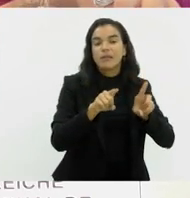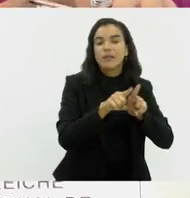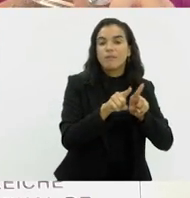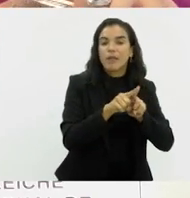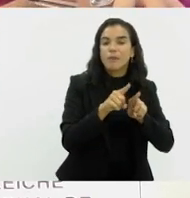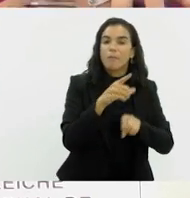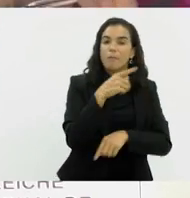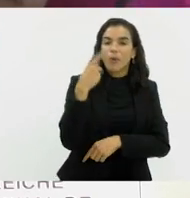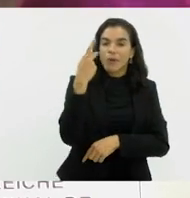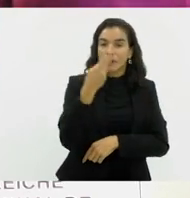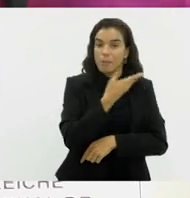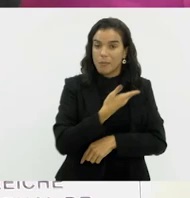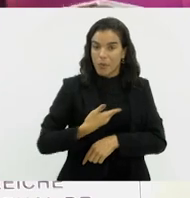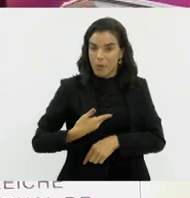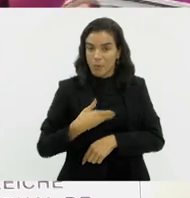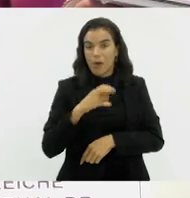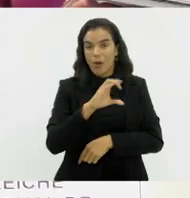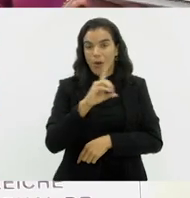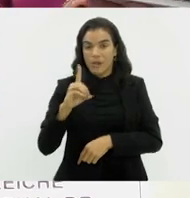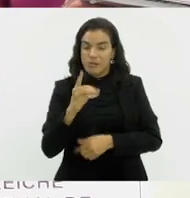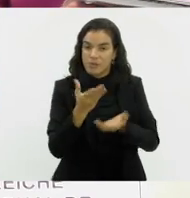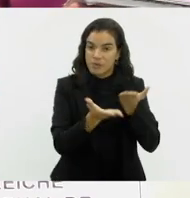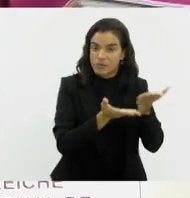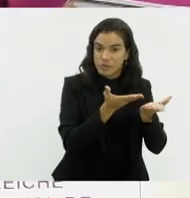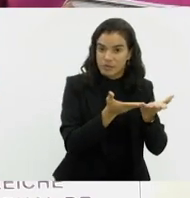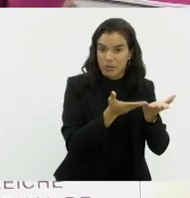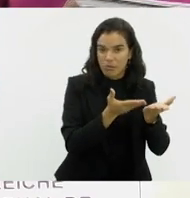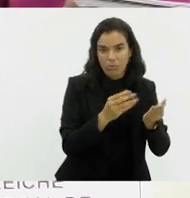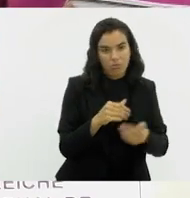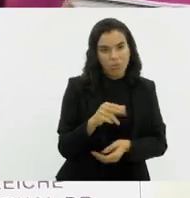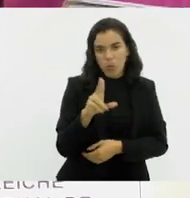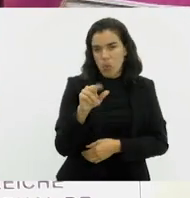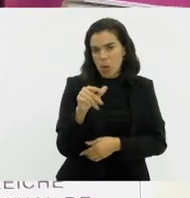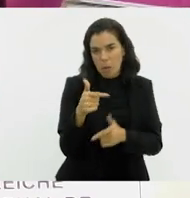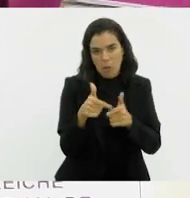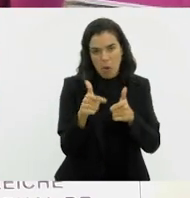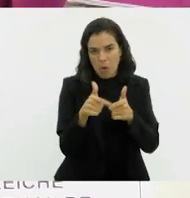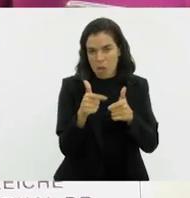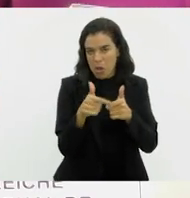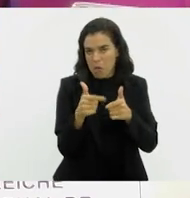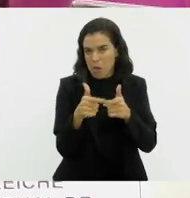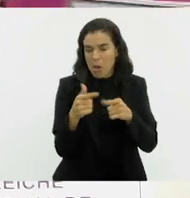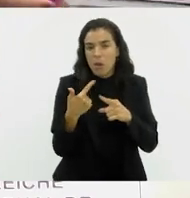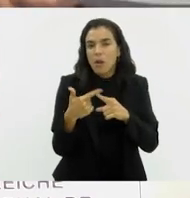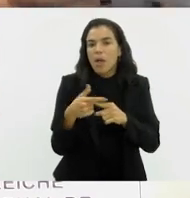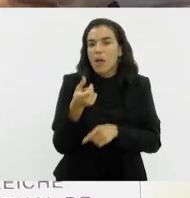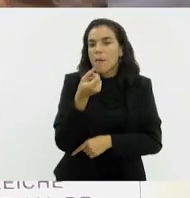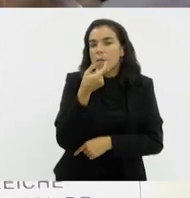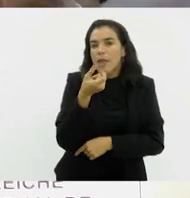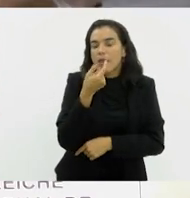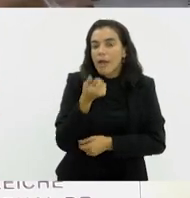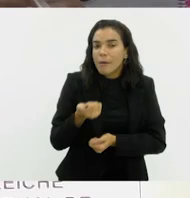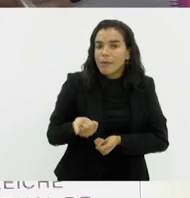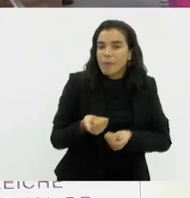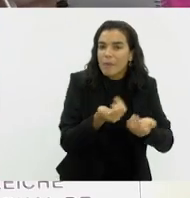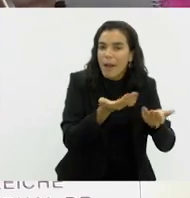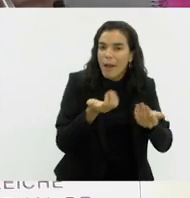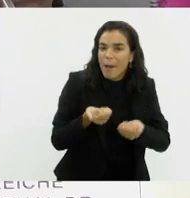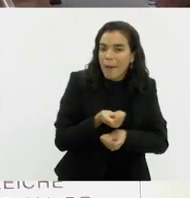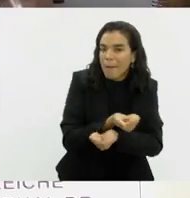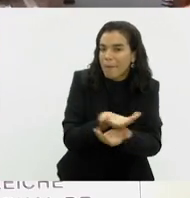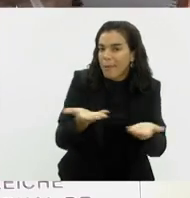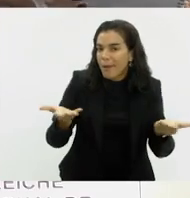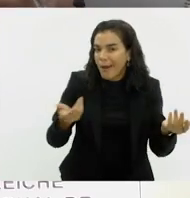acordo com a demanda encaminhada pela coordenação assistencial. Isso acho que nunca foi um problema, até porque o medicamento ele é fornecido